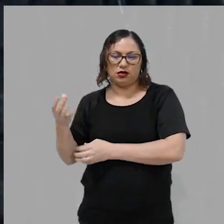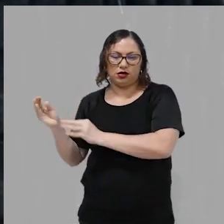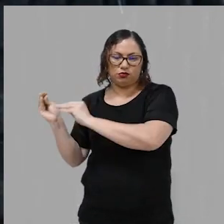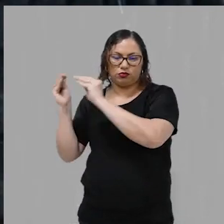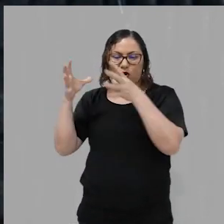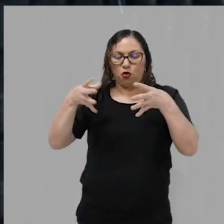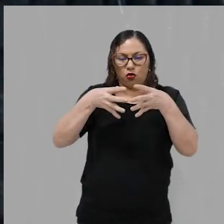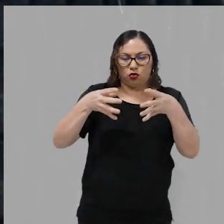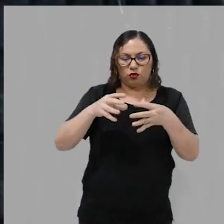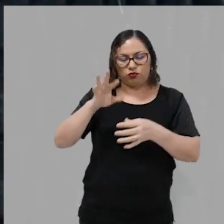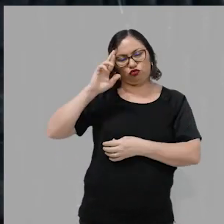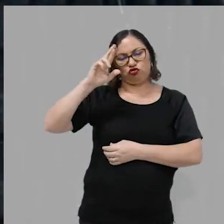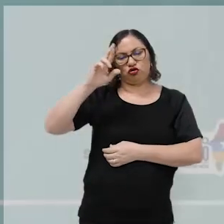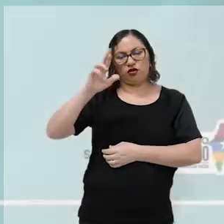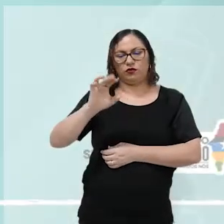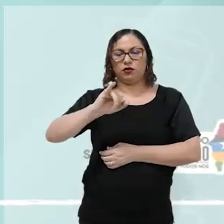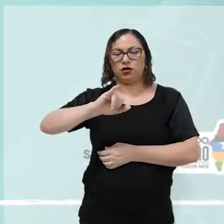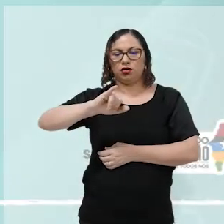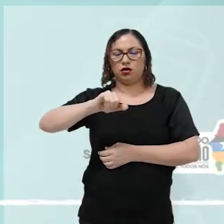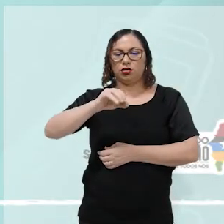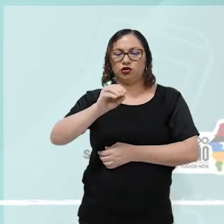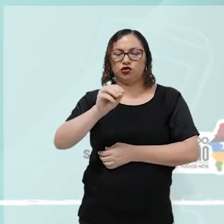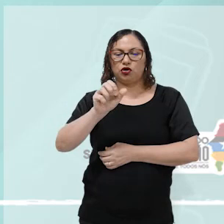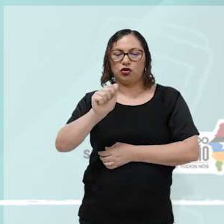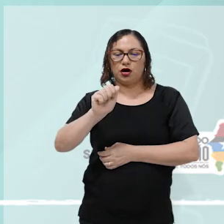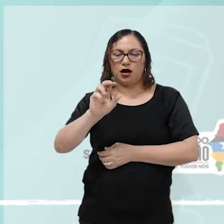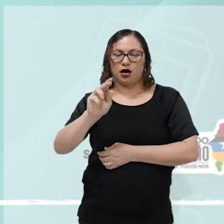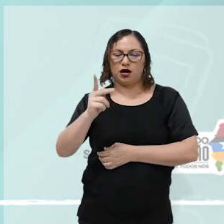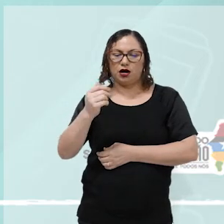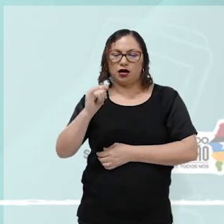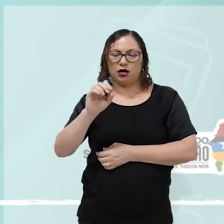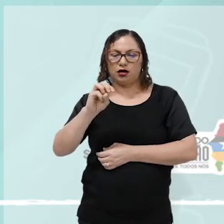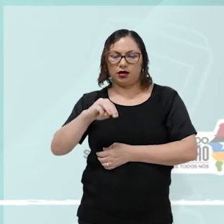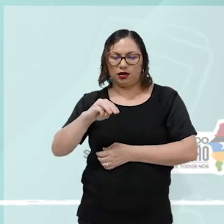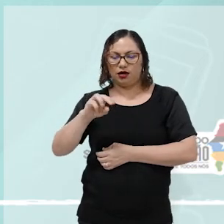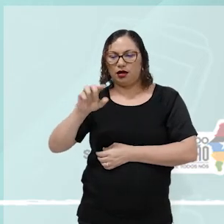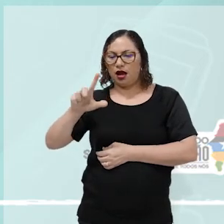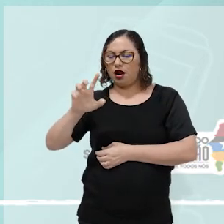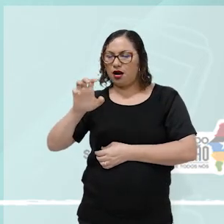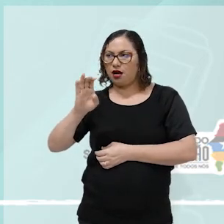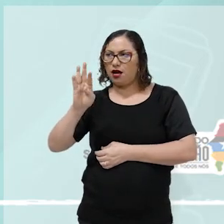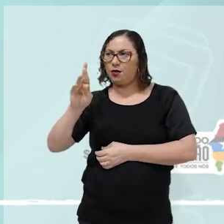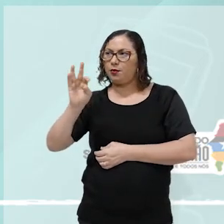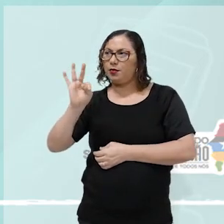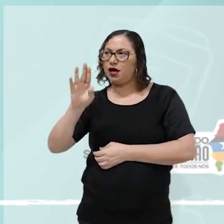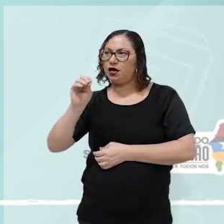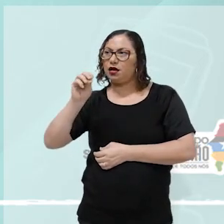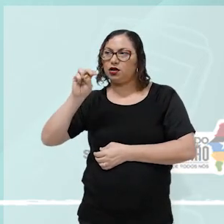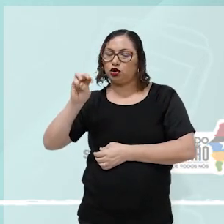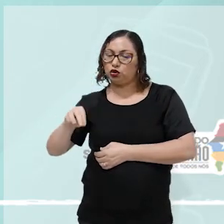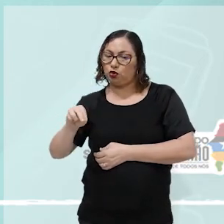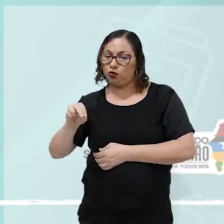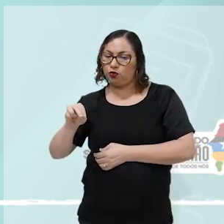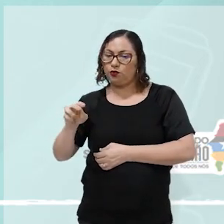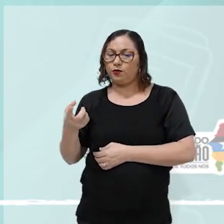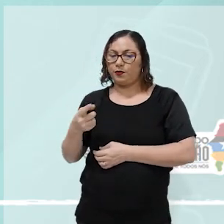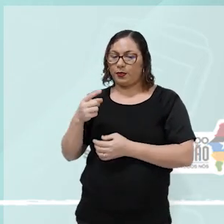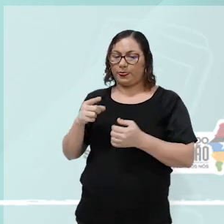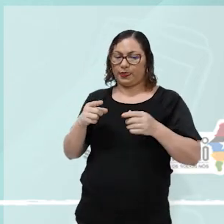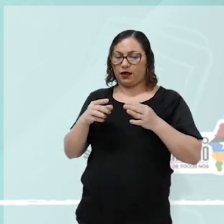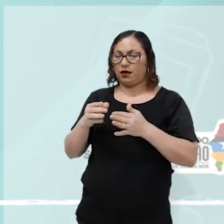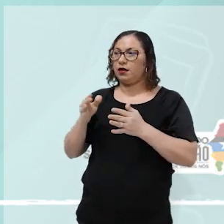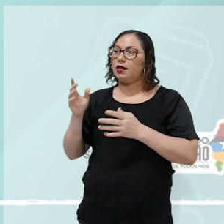chefiados por Joaquim Le Breton, esse que está no retrato aqui primeiro. Atenção a esse nome, Le Breton